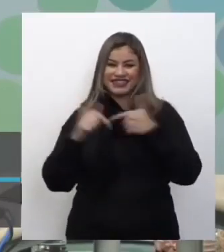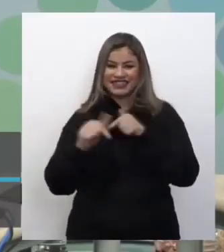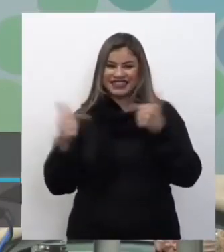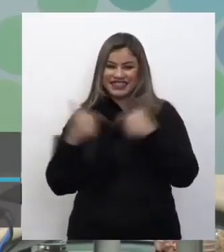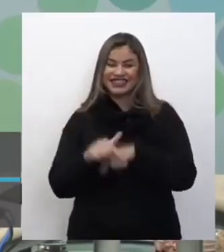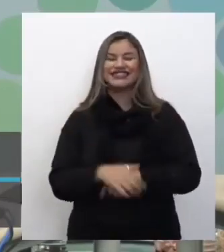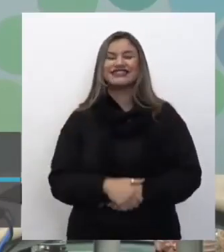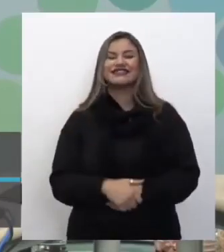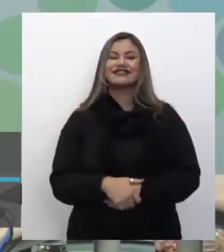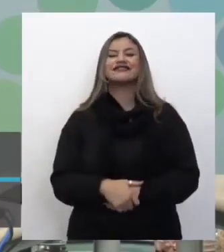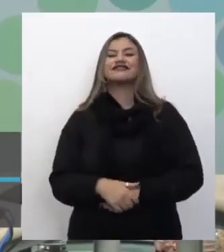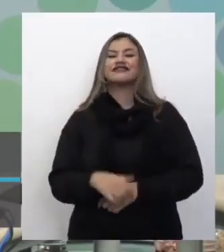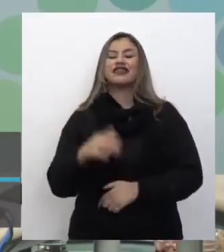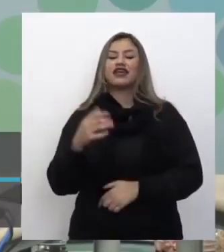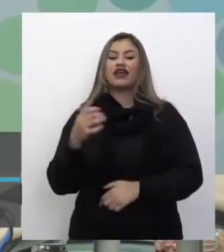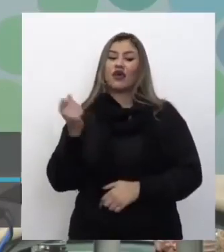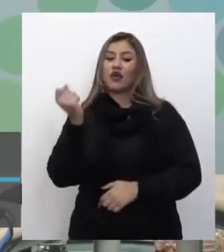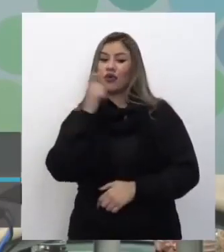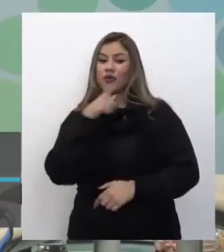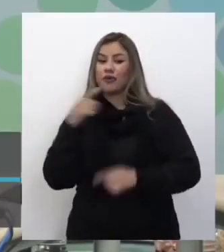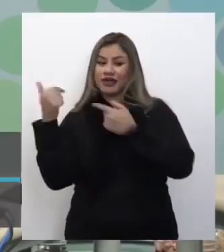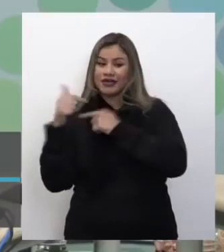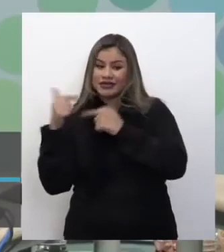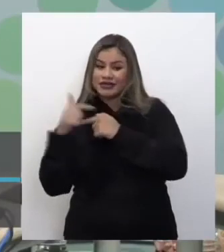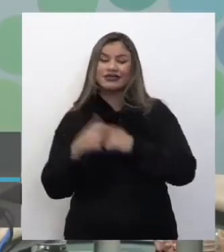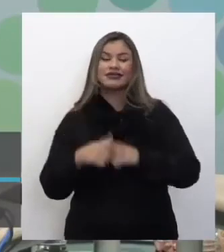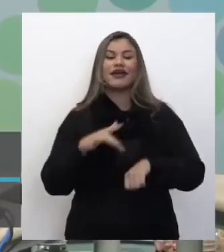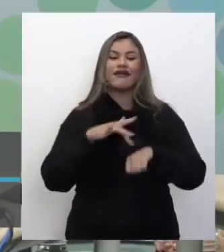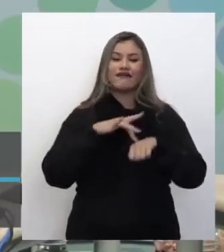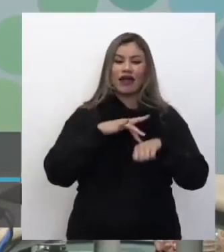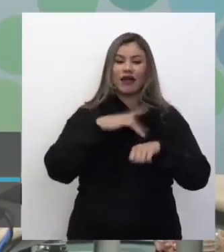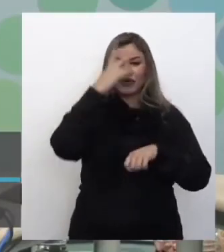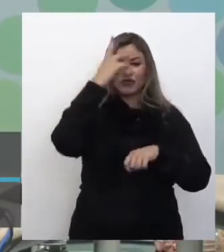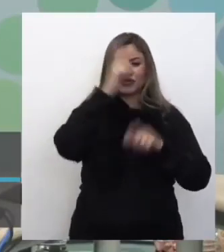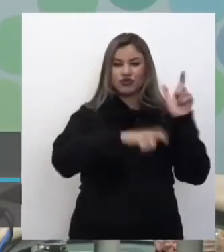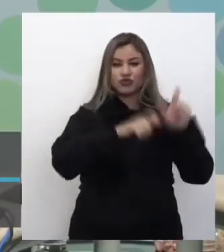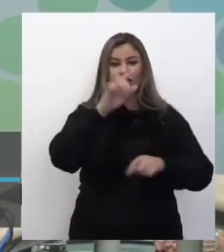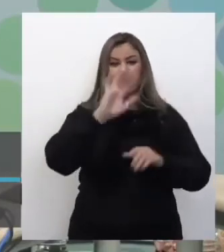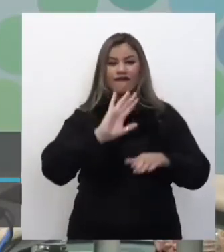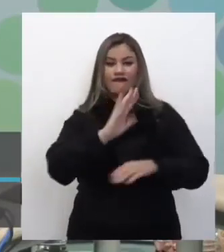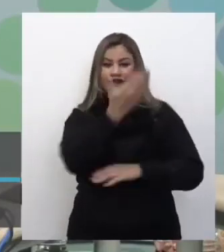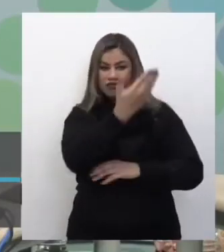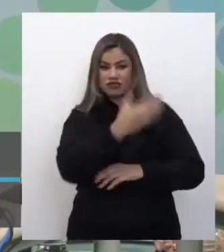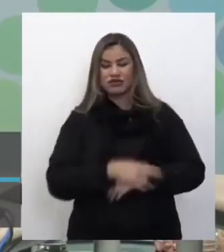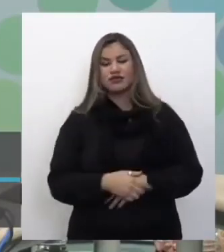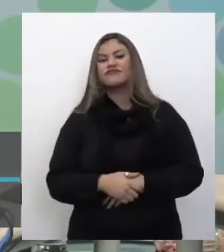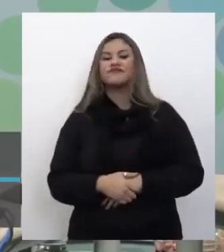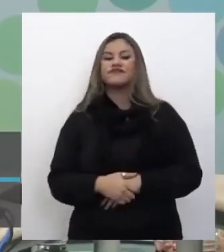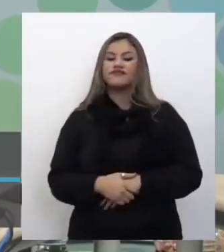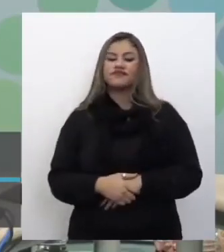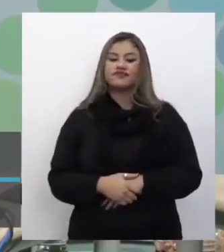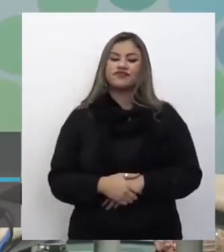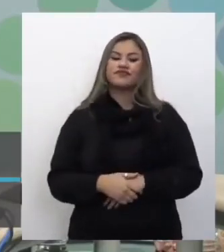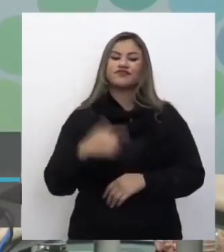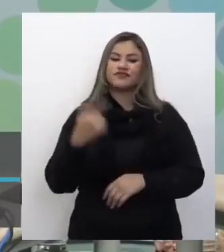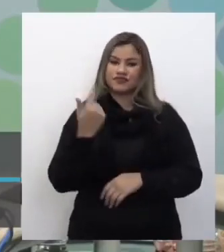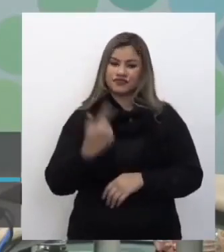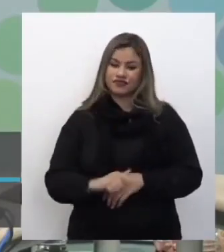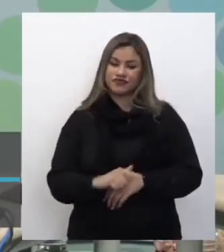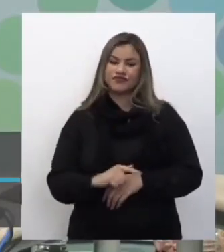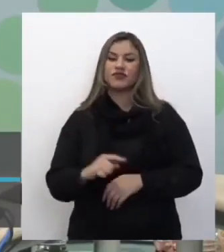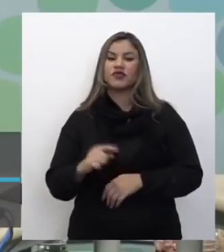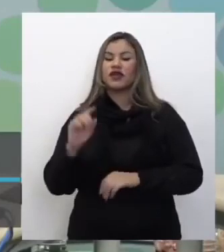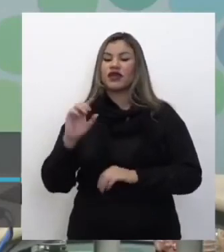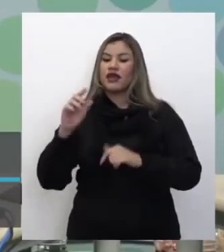rir e a farsa fala de pessoa falsa. A Graziele, Comédia é algo que fazem pessoas rirem e farsa é algo